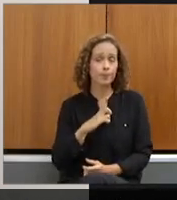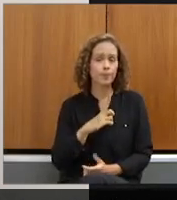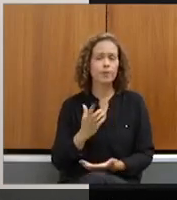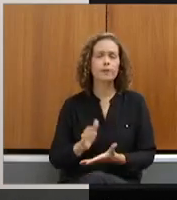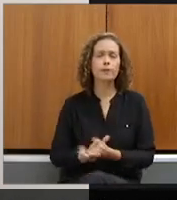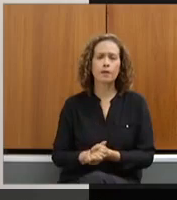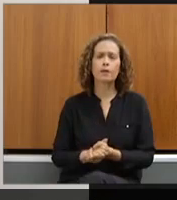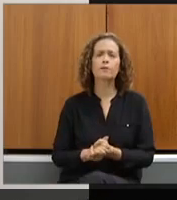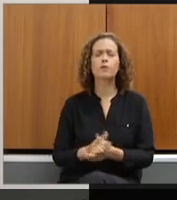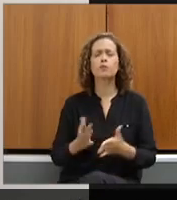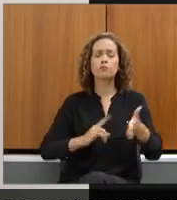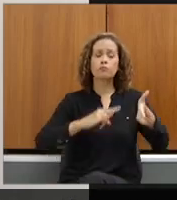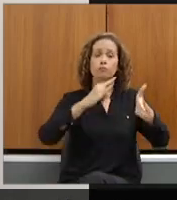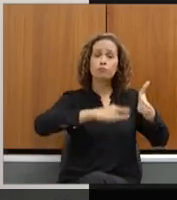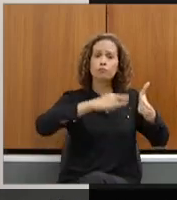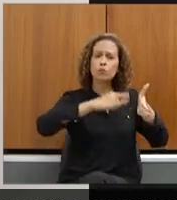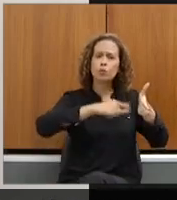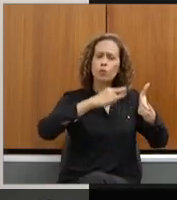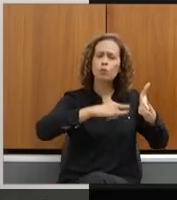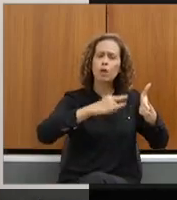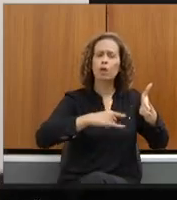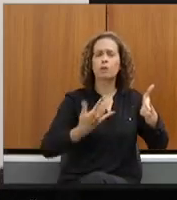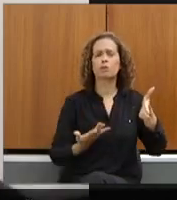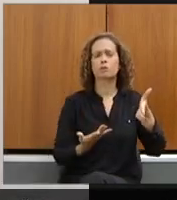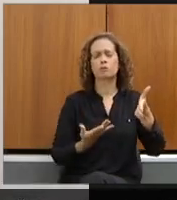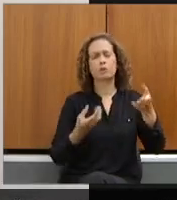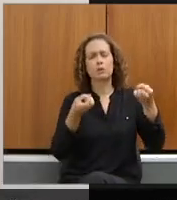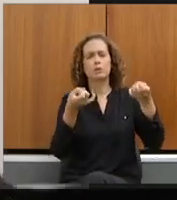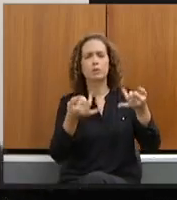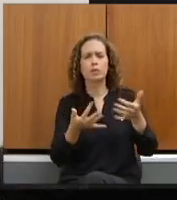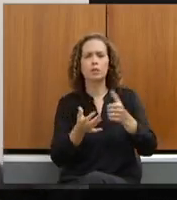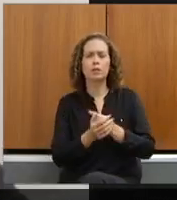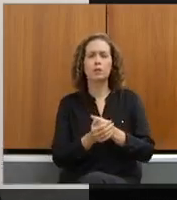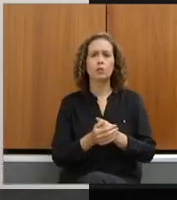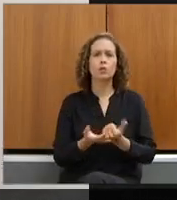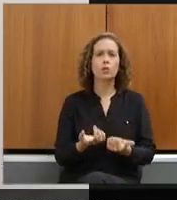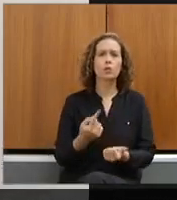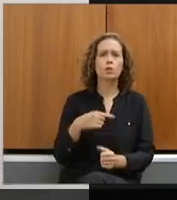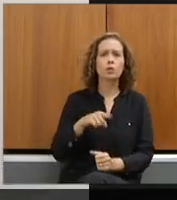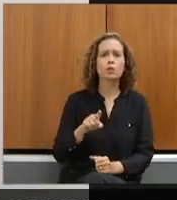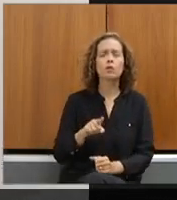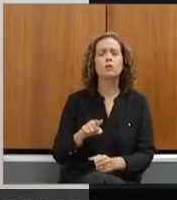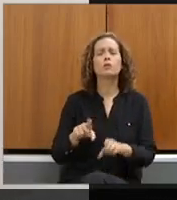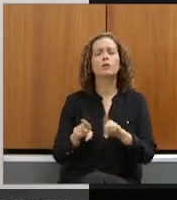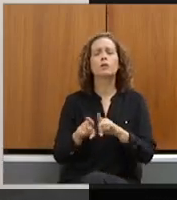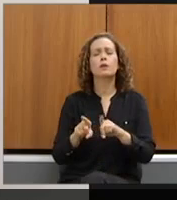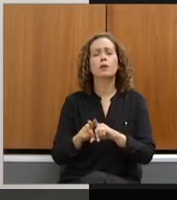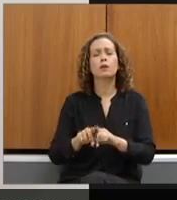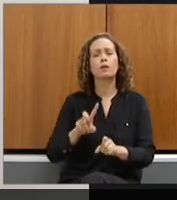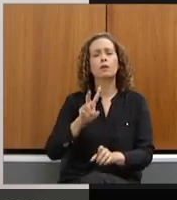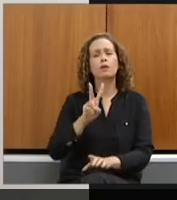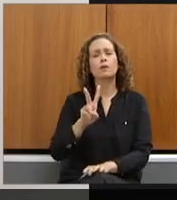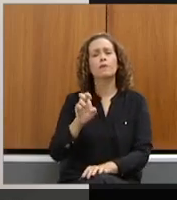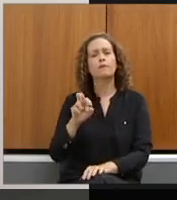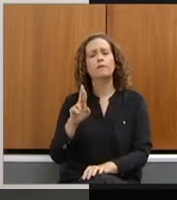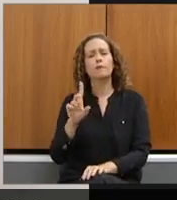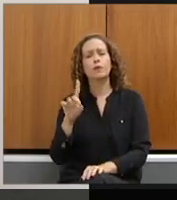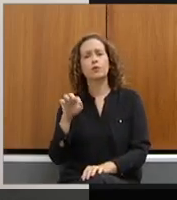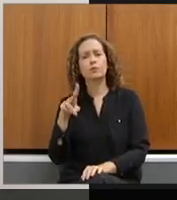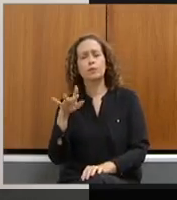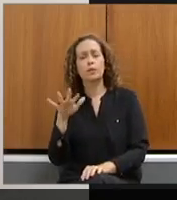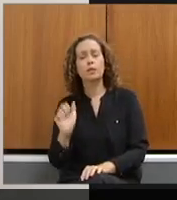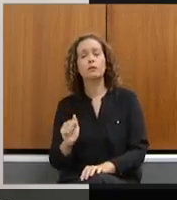um memorando entre o i Esse é o governo de Minas é através do Luigi da Secretaria de Saúde